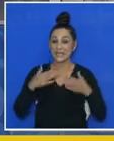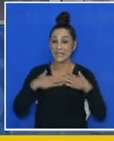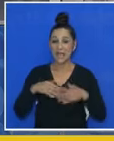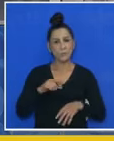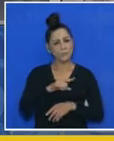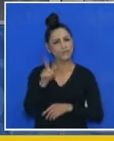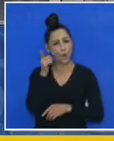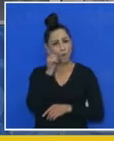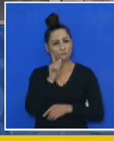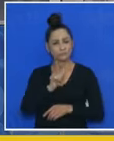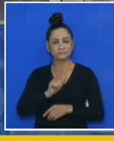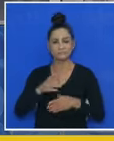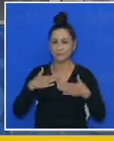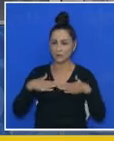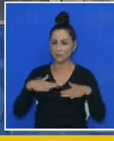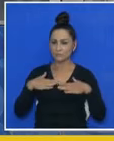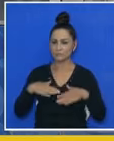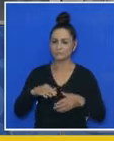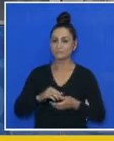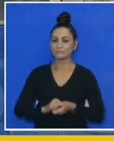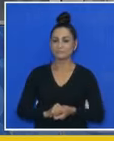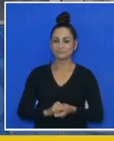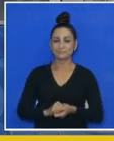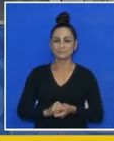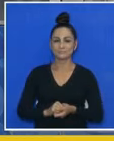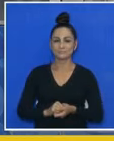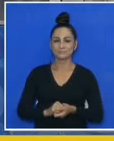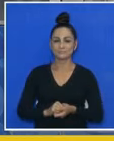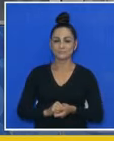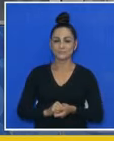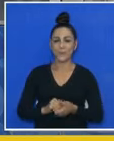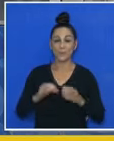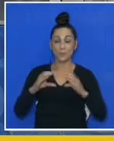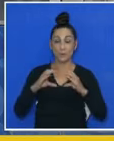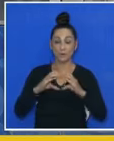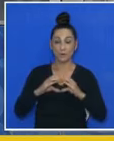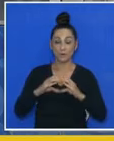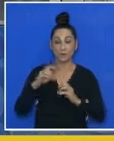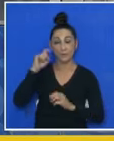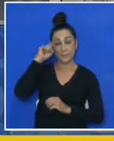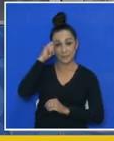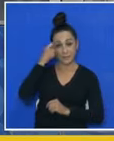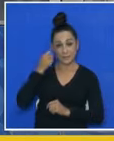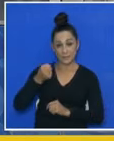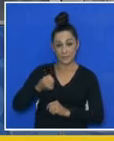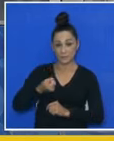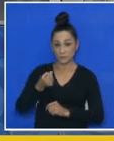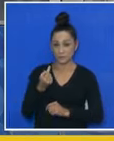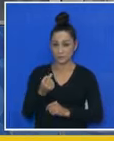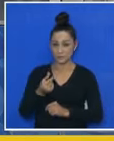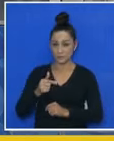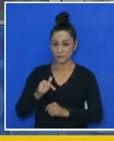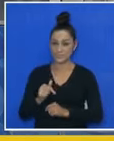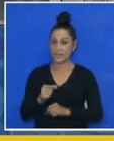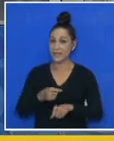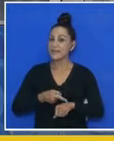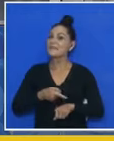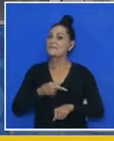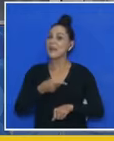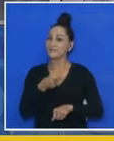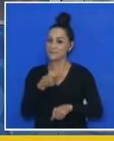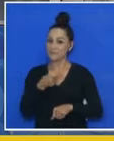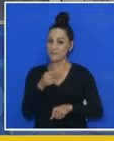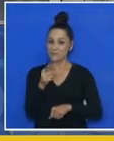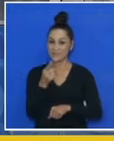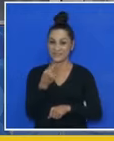Calma, você ainda tem chances. Bola preta, número 17. Preta, 17. E agora,